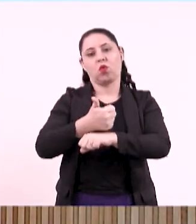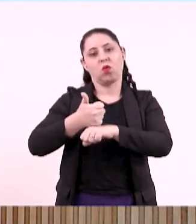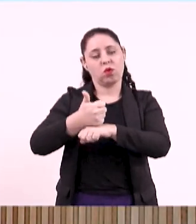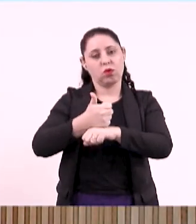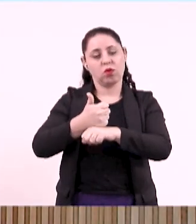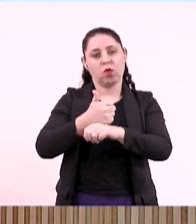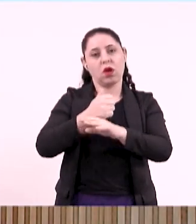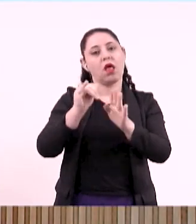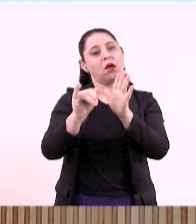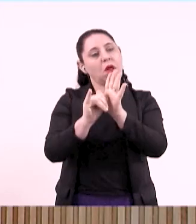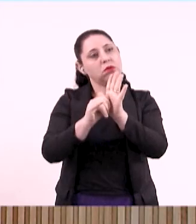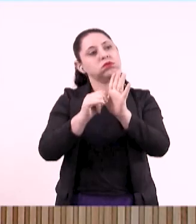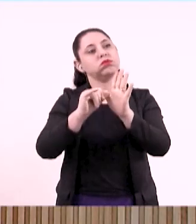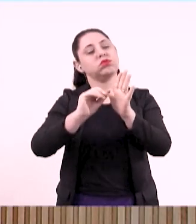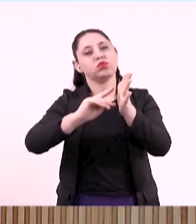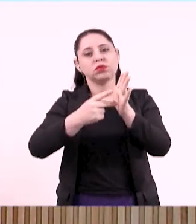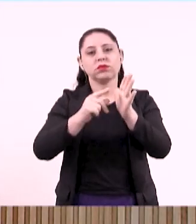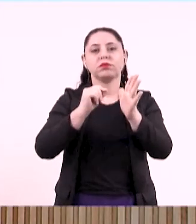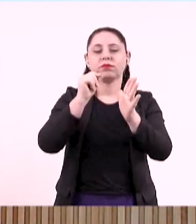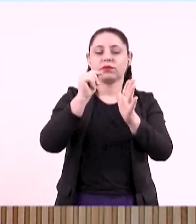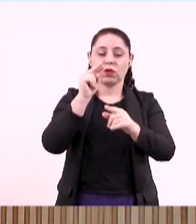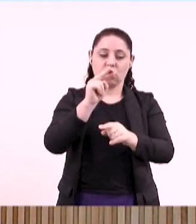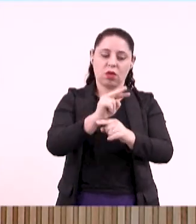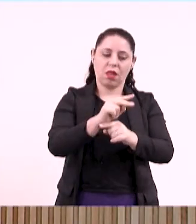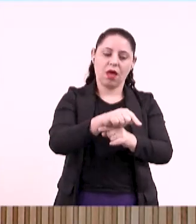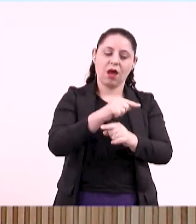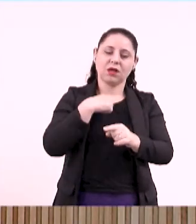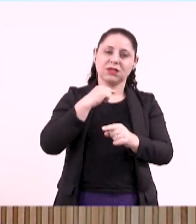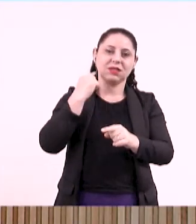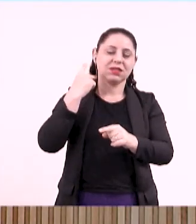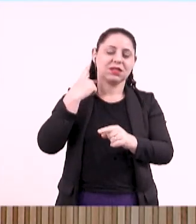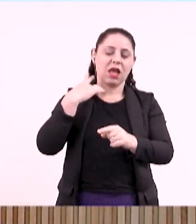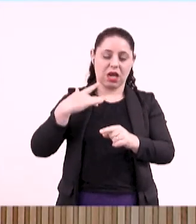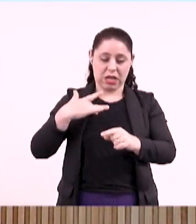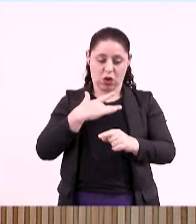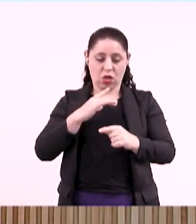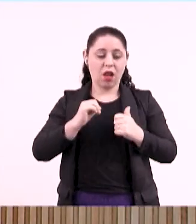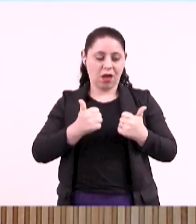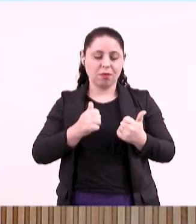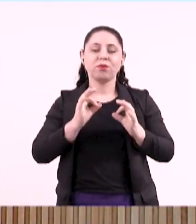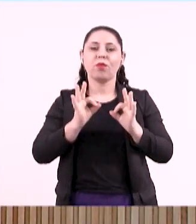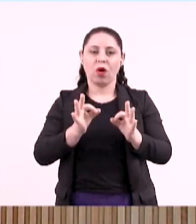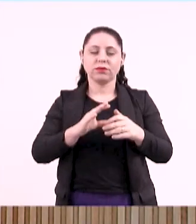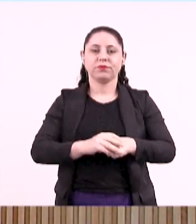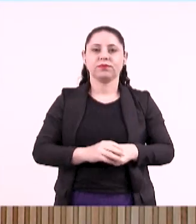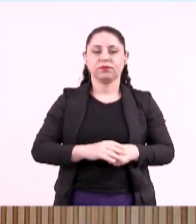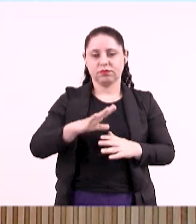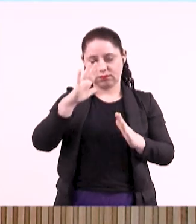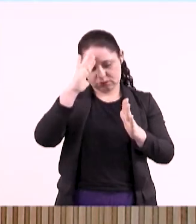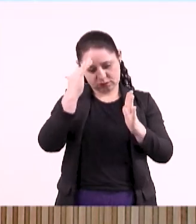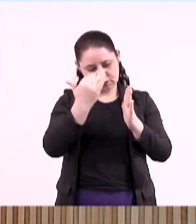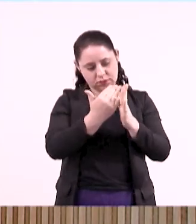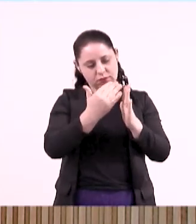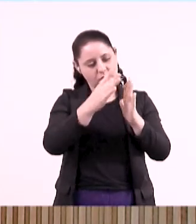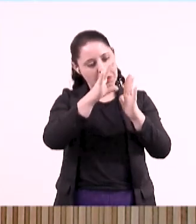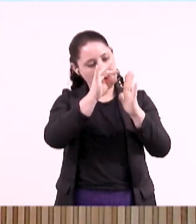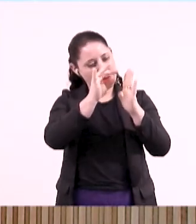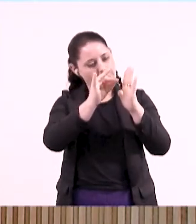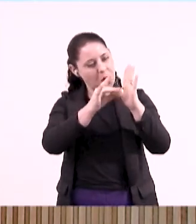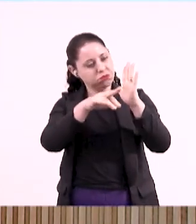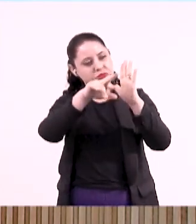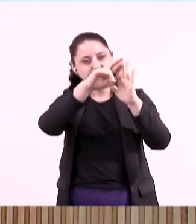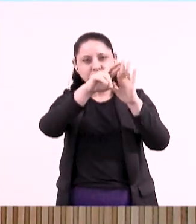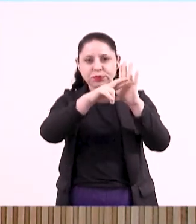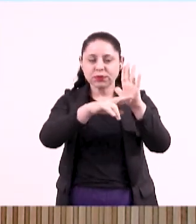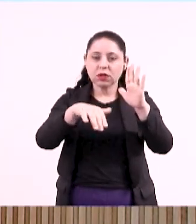qualidade, a identidade, a rastreabilidade e a sanidade do material de propagação comercializado, observadas as normas e padrões mínimos